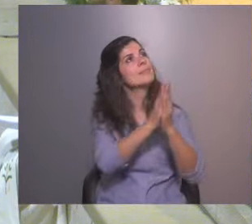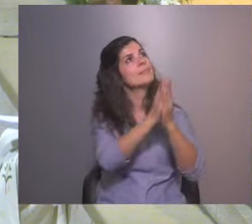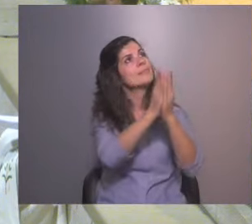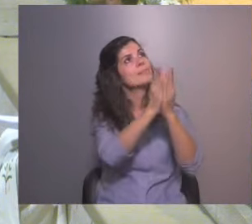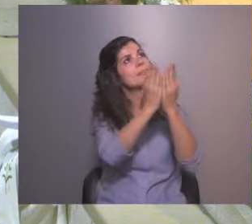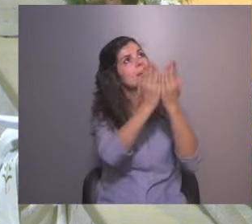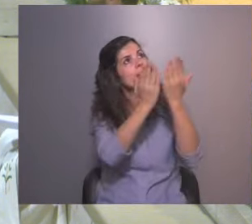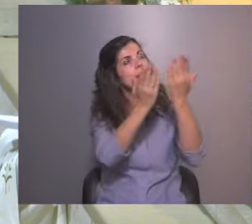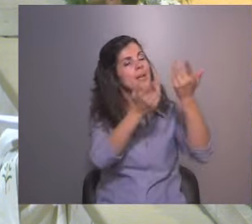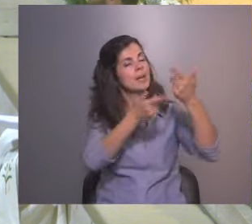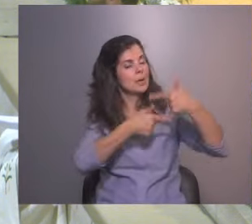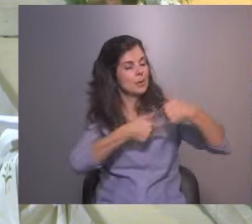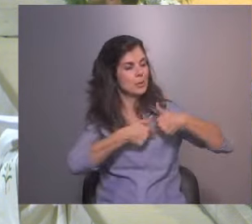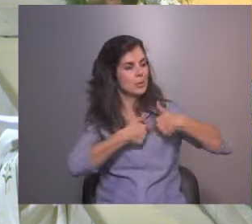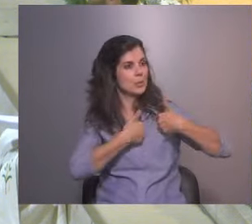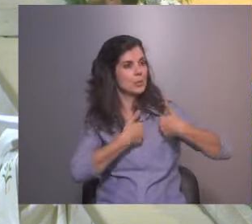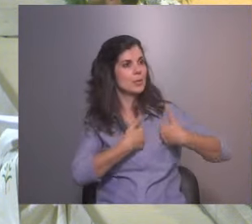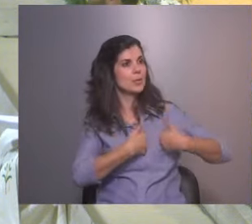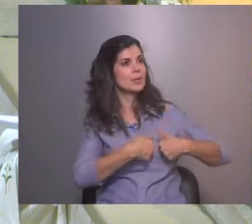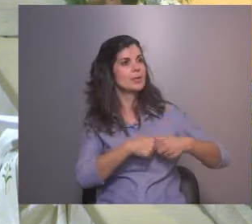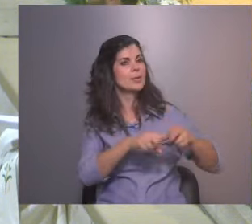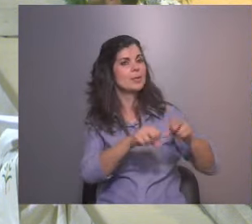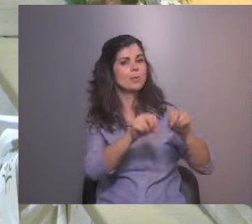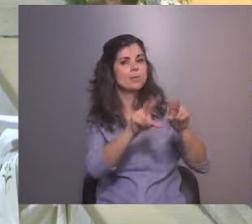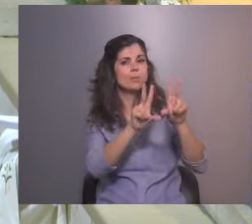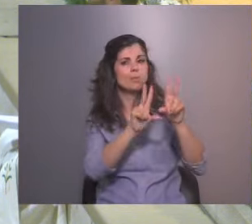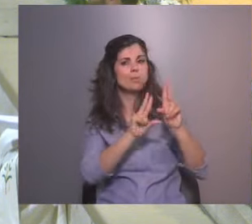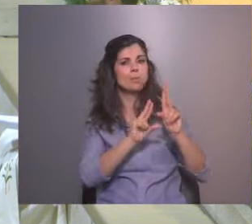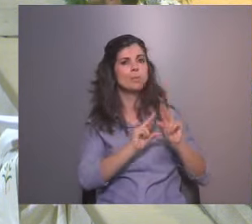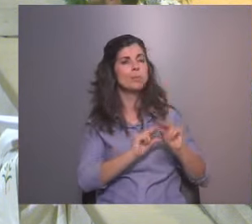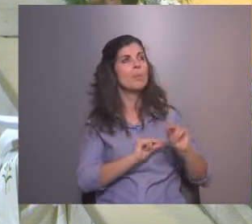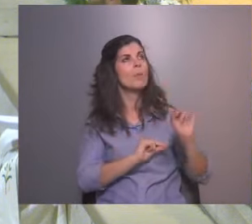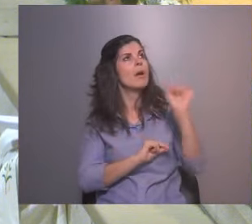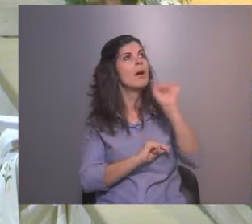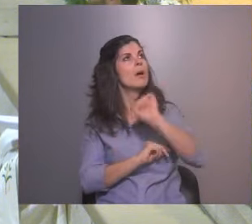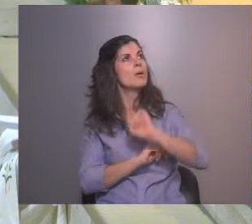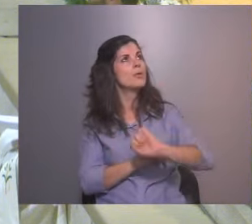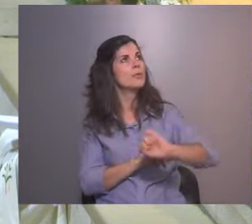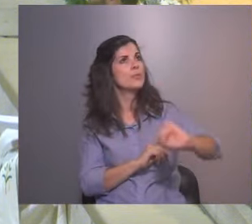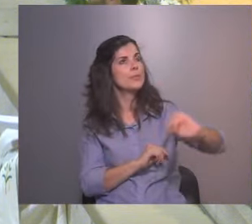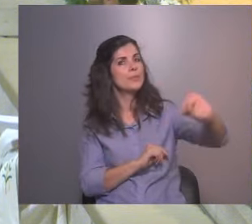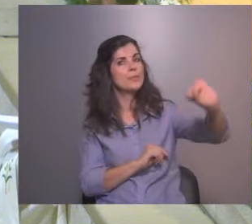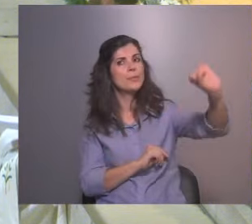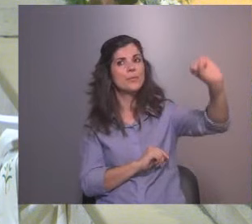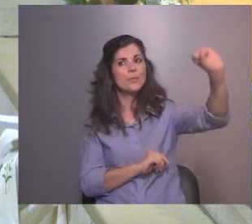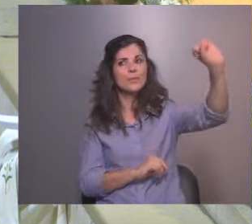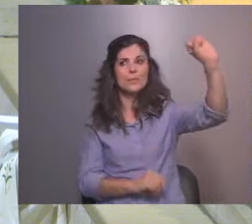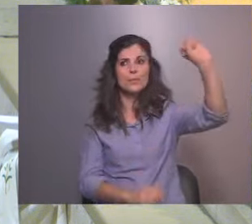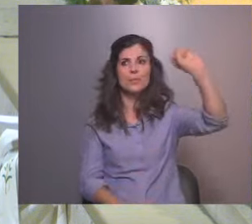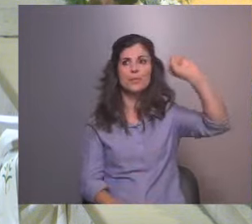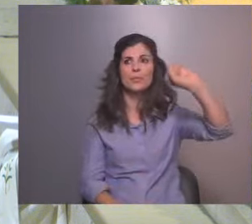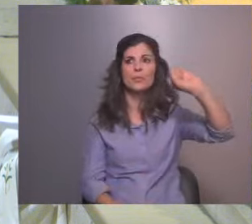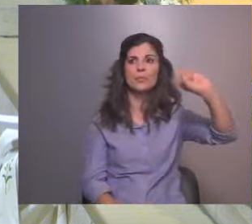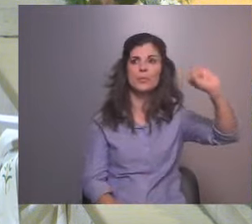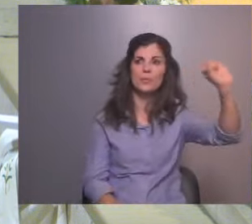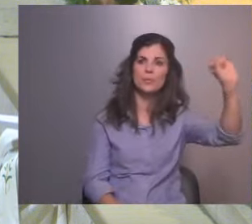reparação dos pecados